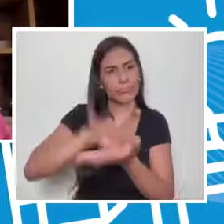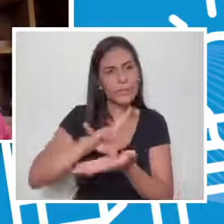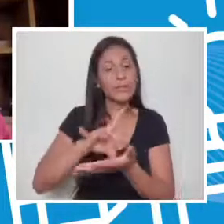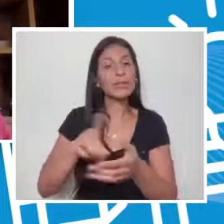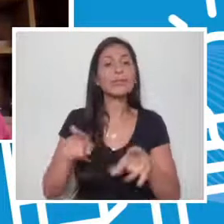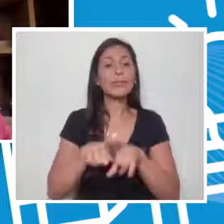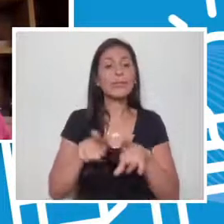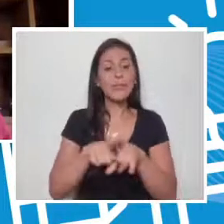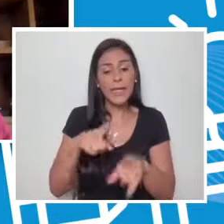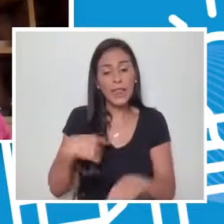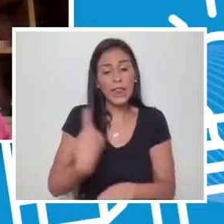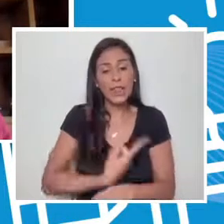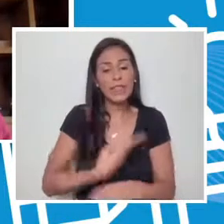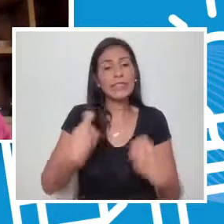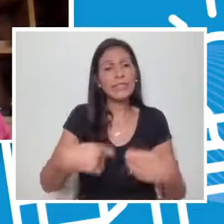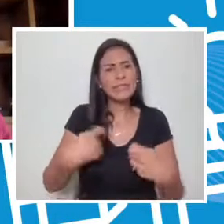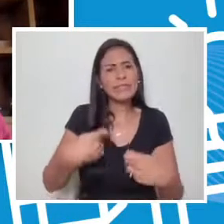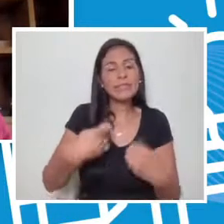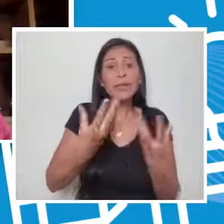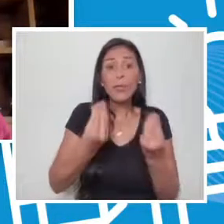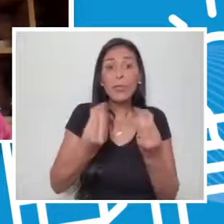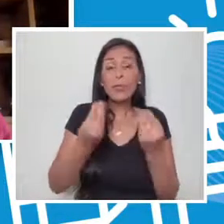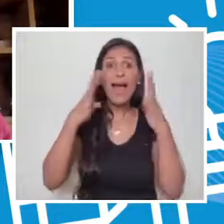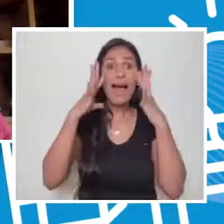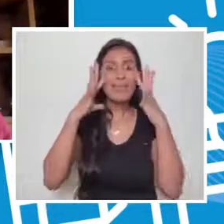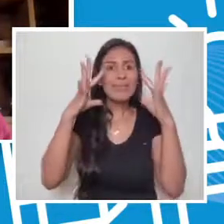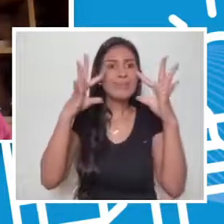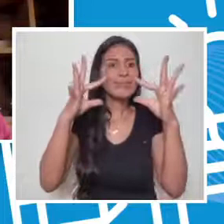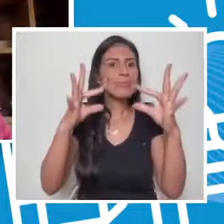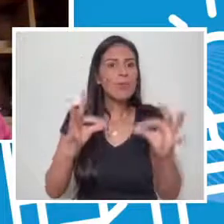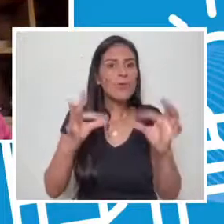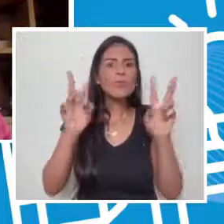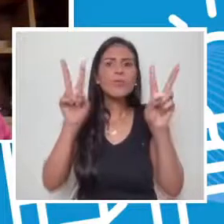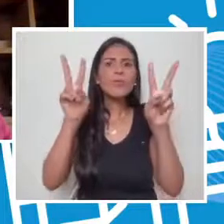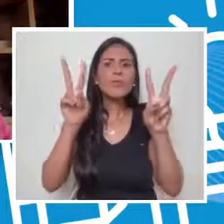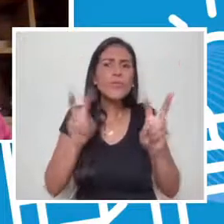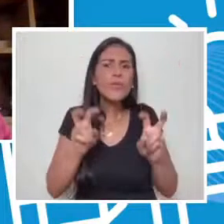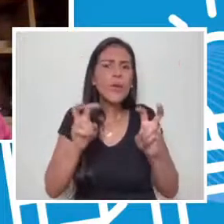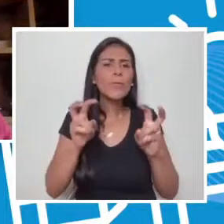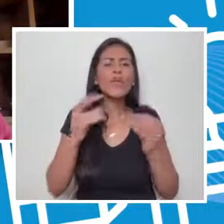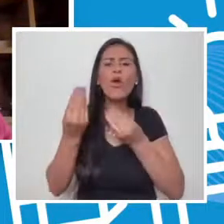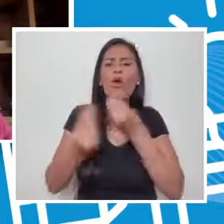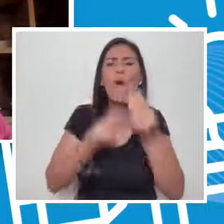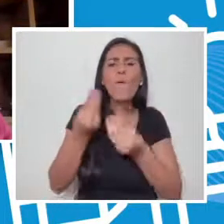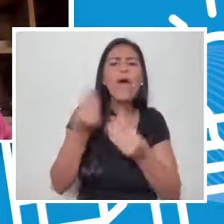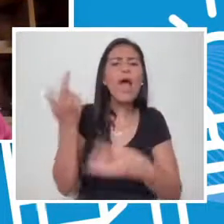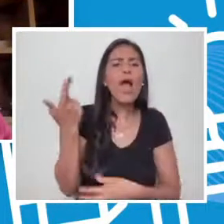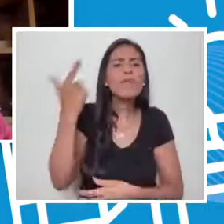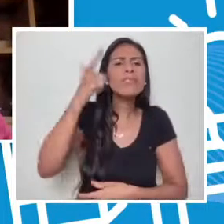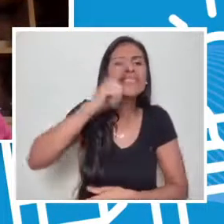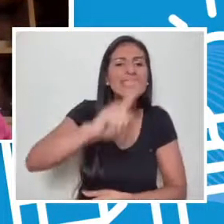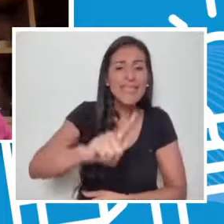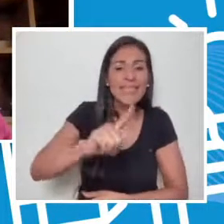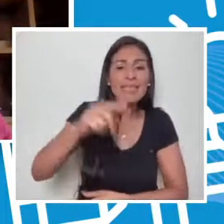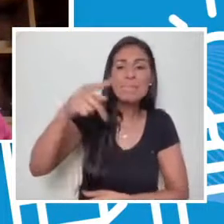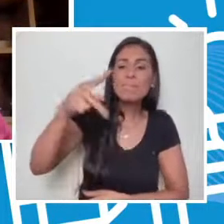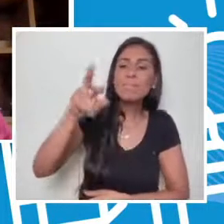à presença, né? A como geramos presença, como geramos